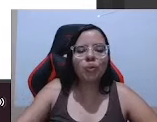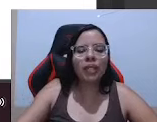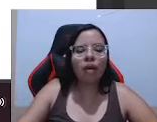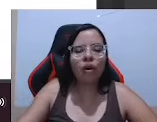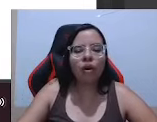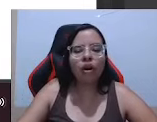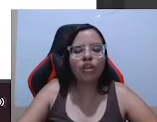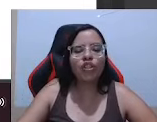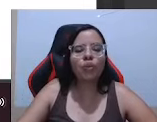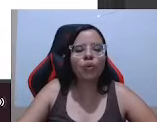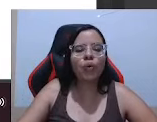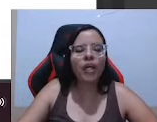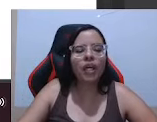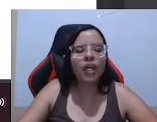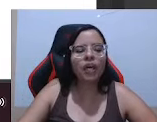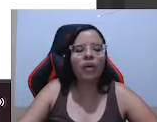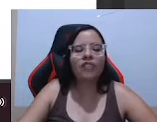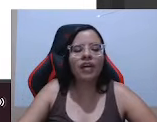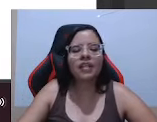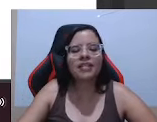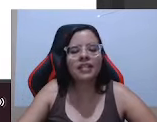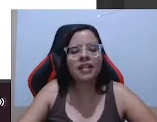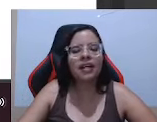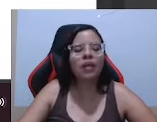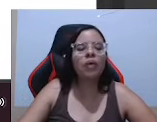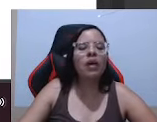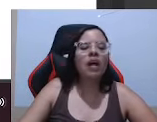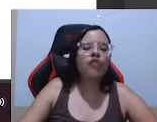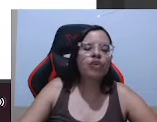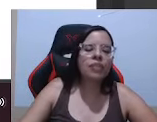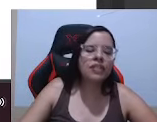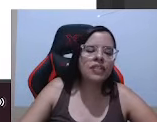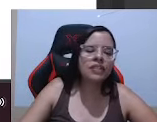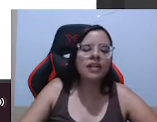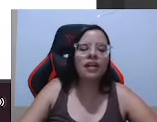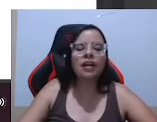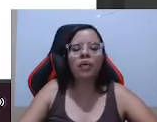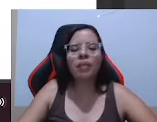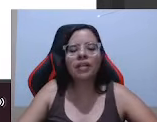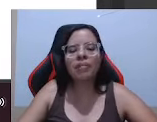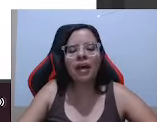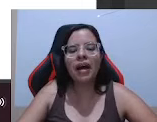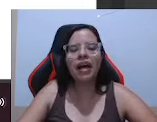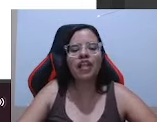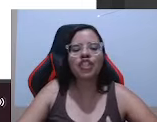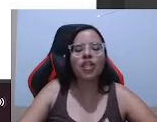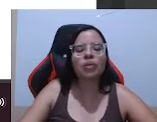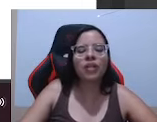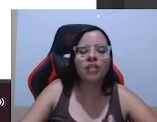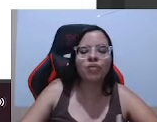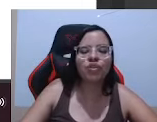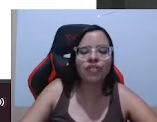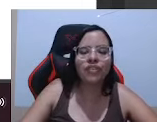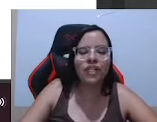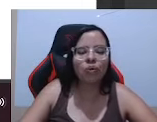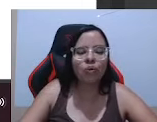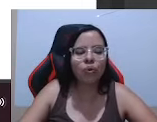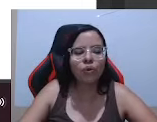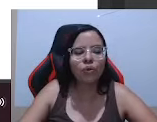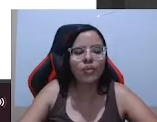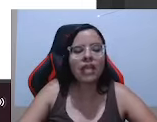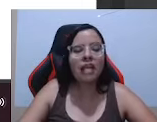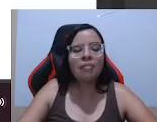projeto político-pedagógico, currículo, avaliação, alfabetização, matemática, educação de jovens